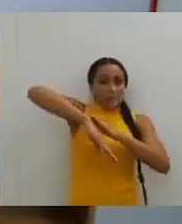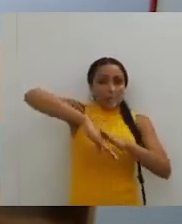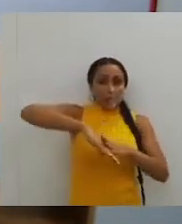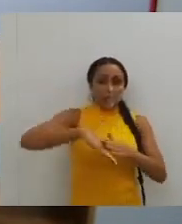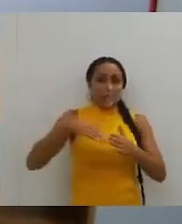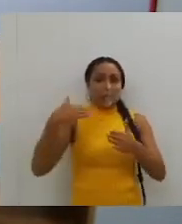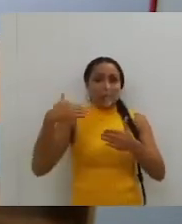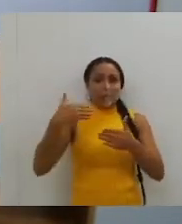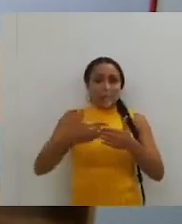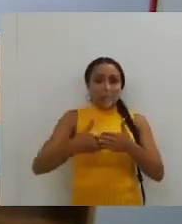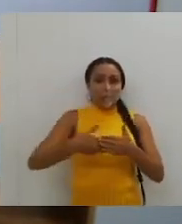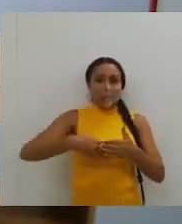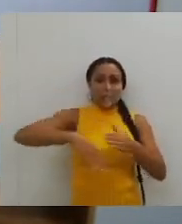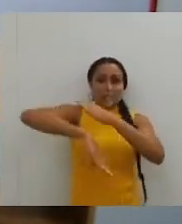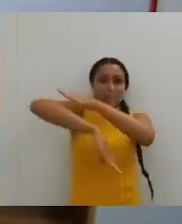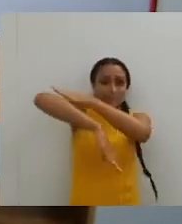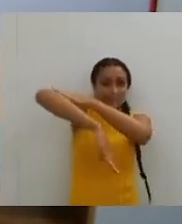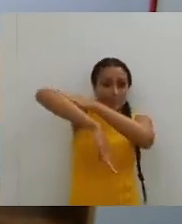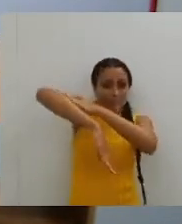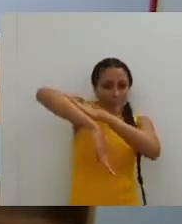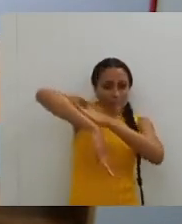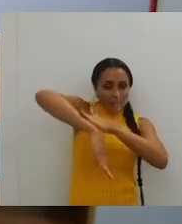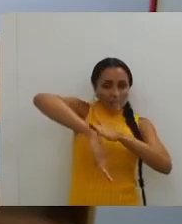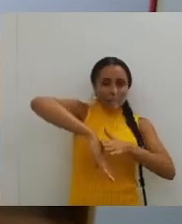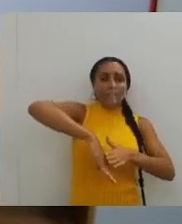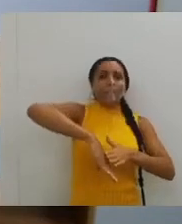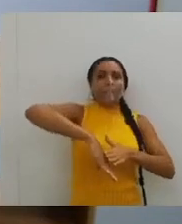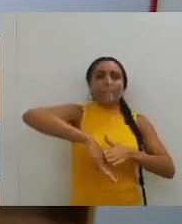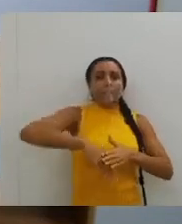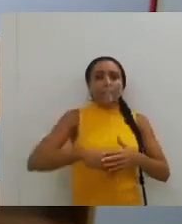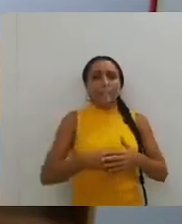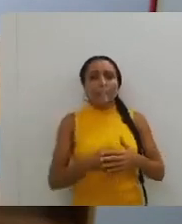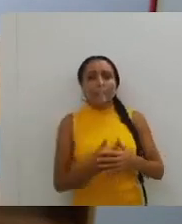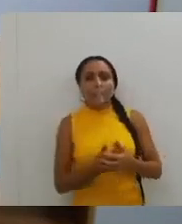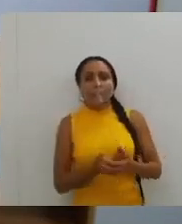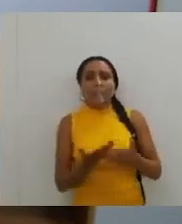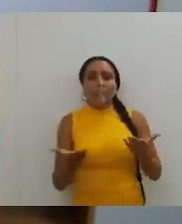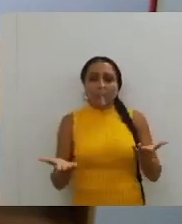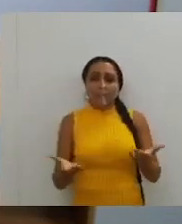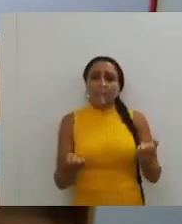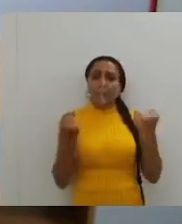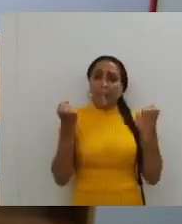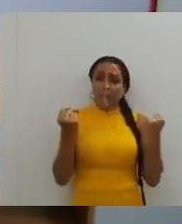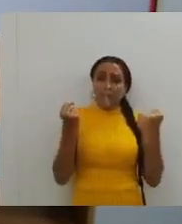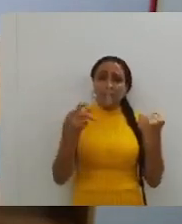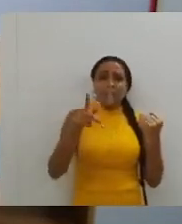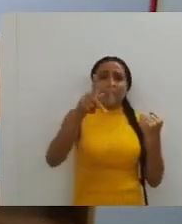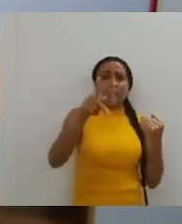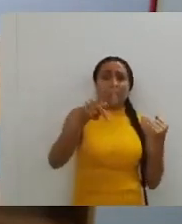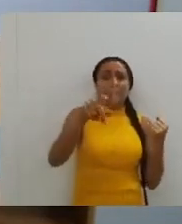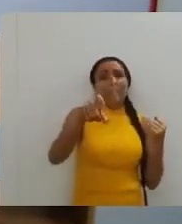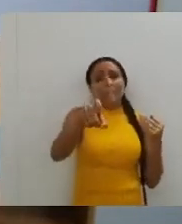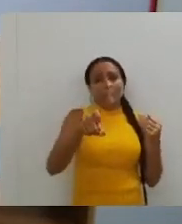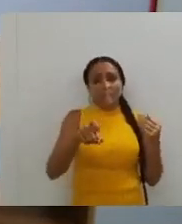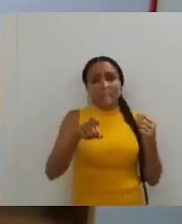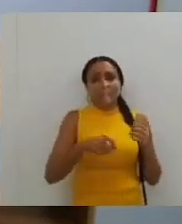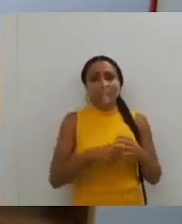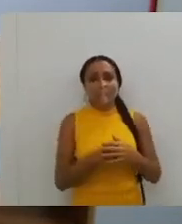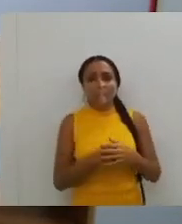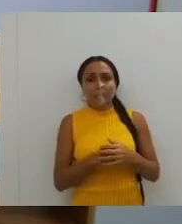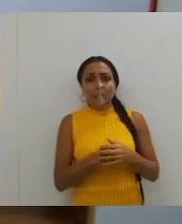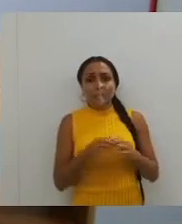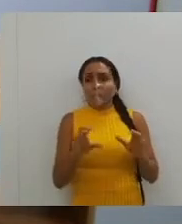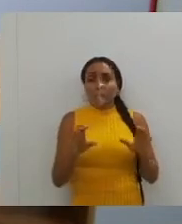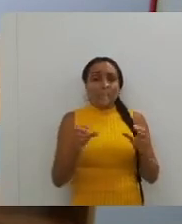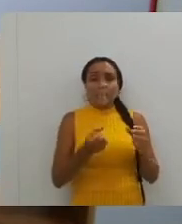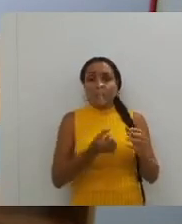plano inclinado. Ele vai deslizar pelo plano inclinado graças à força Px. Qual é a componente que se anula com a